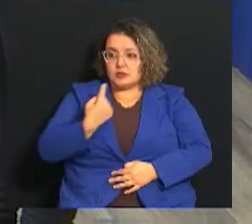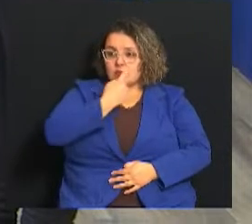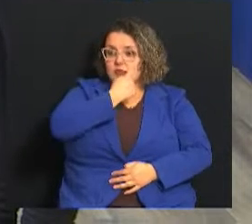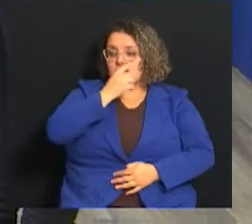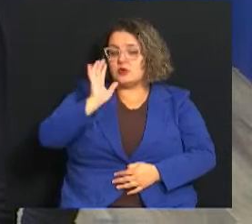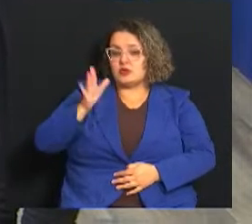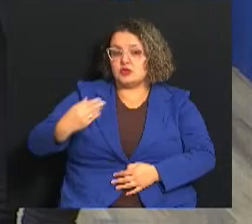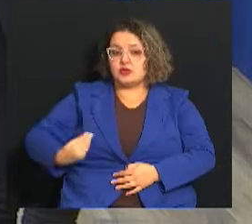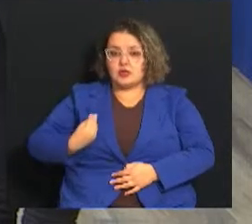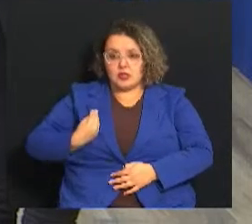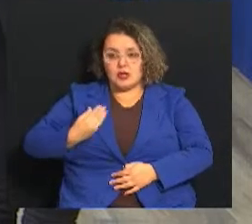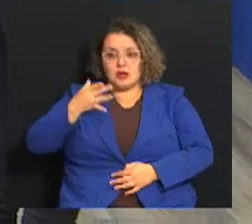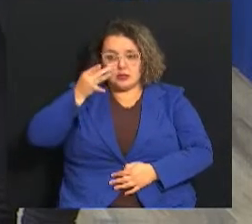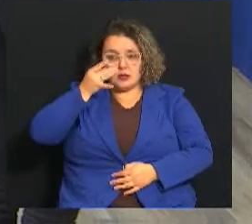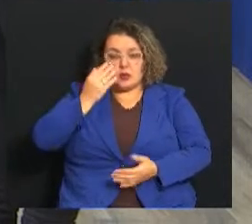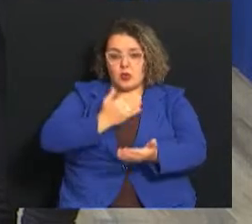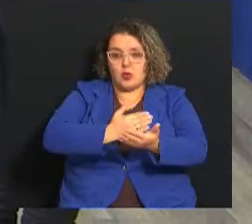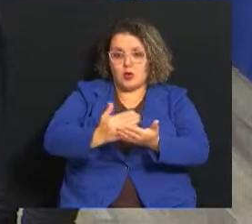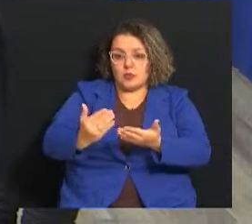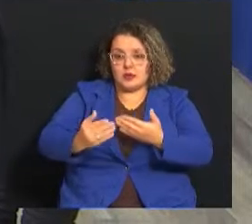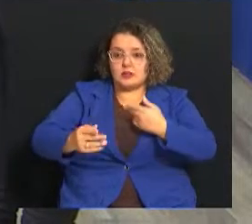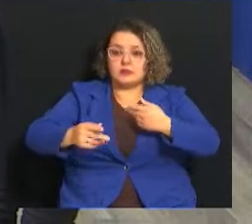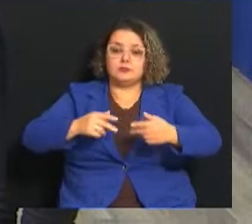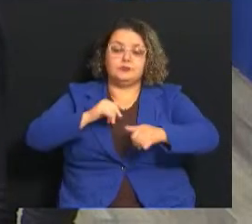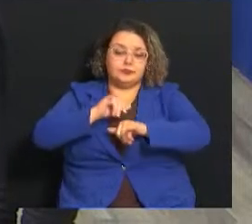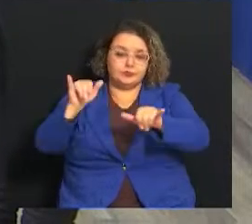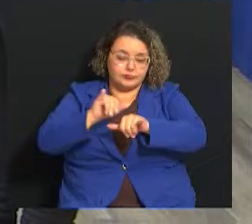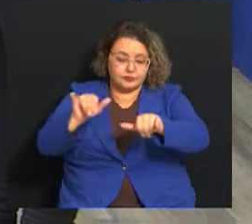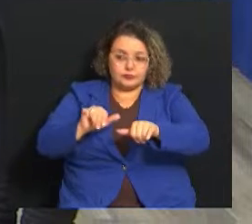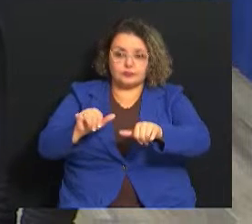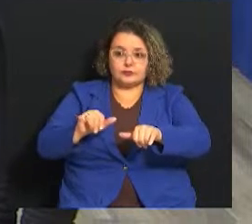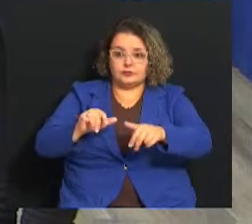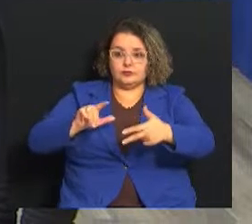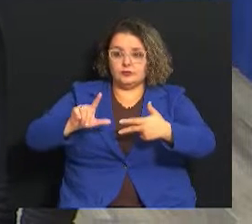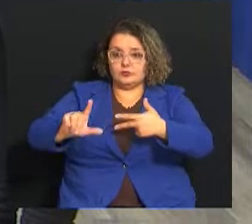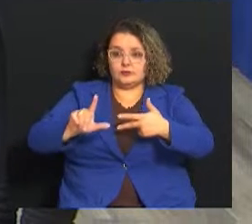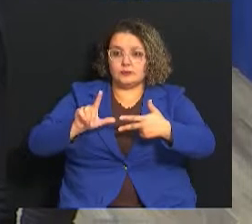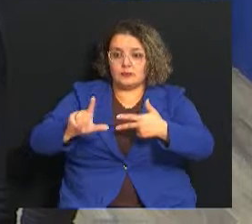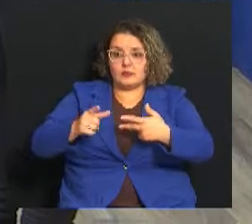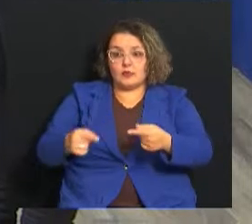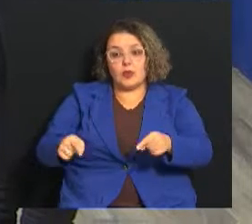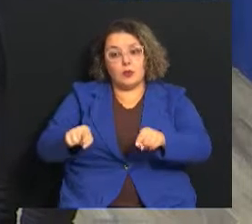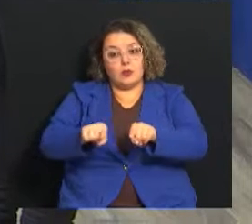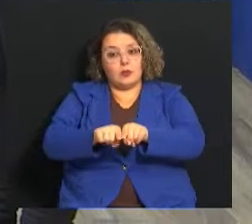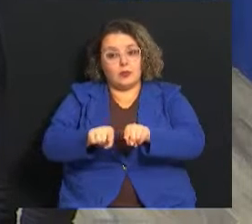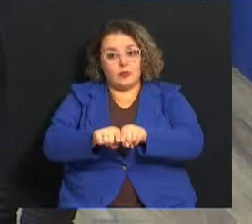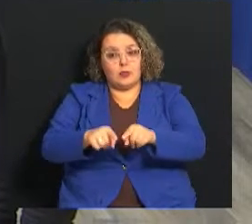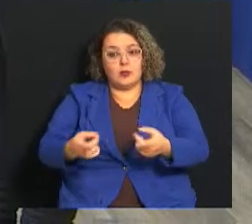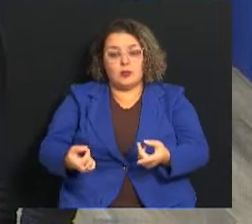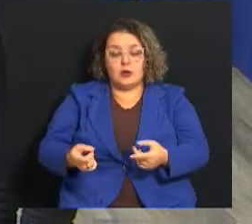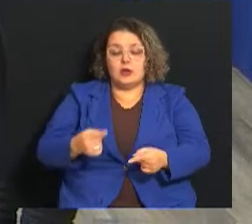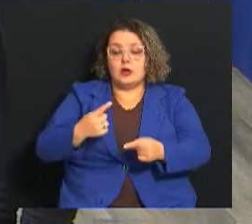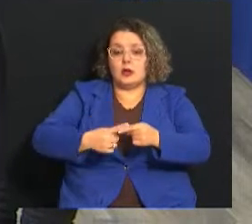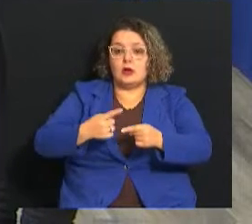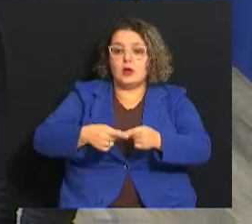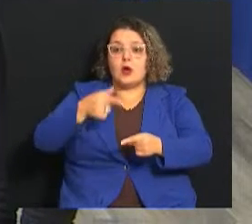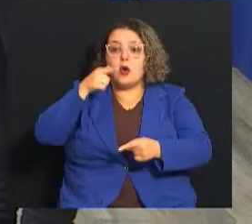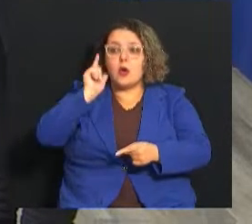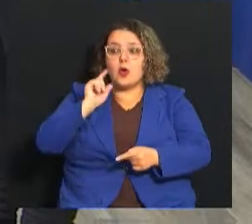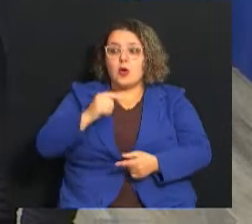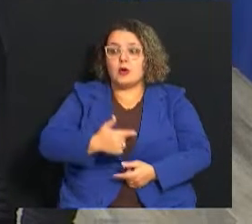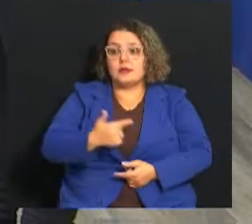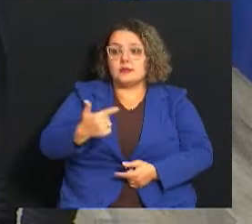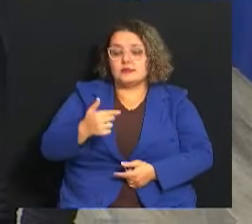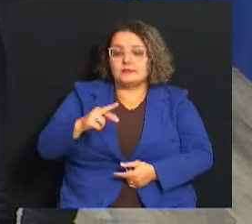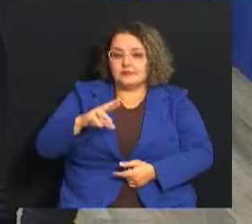nossos estúdios. Nós começamos com as notícias do Legislativo, até porque ontem foi dia da segunda reunião ordinária. Então